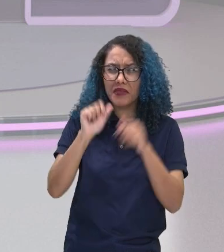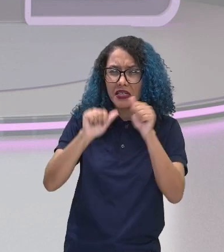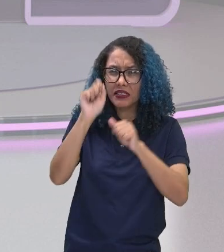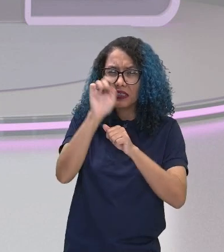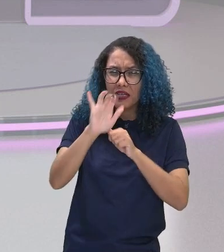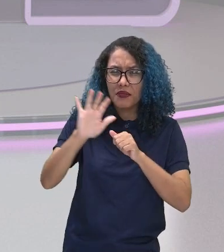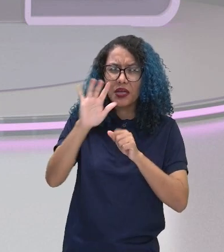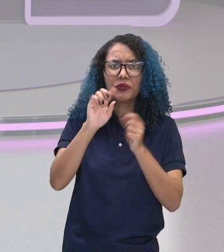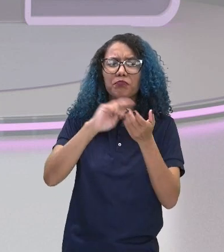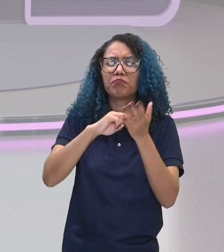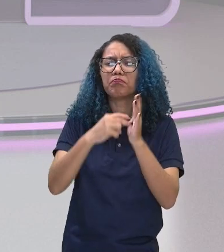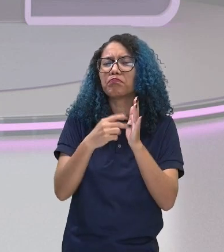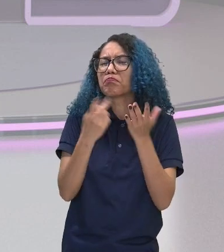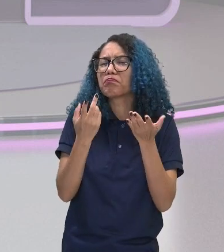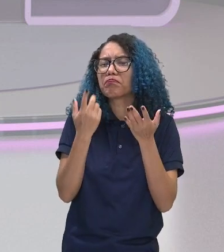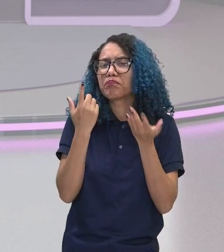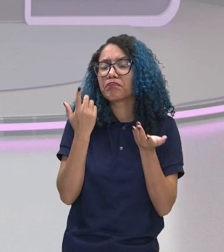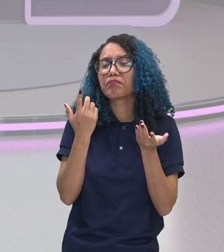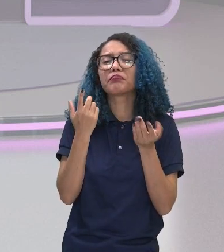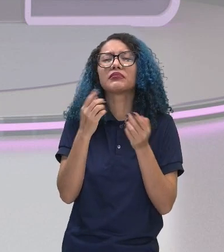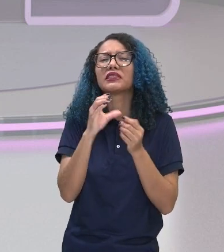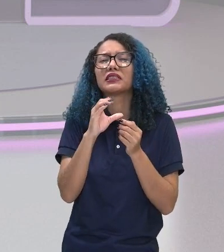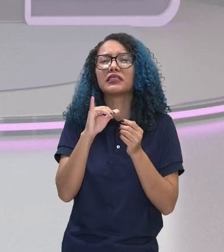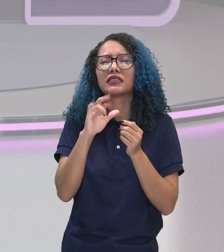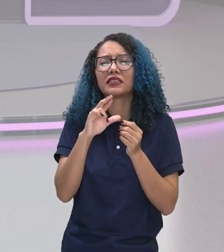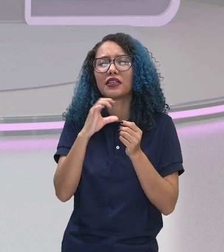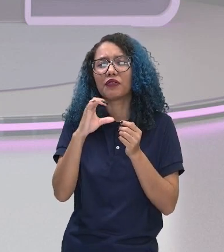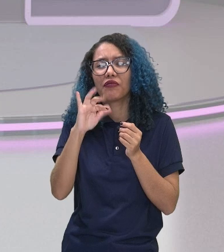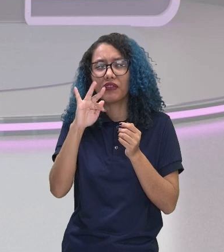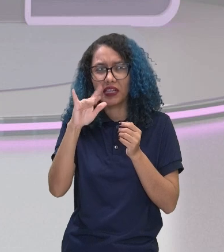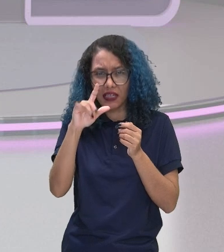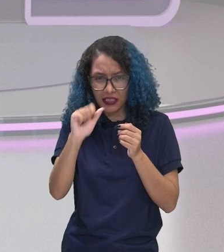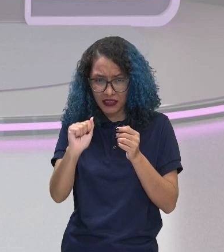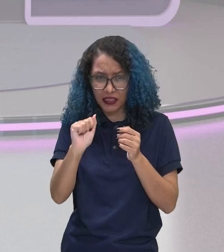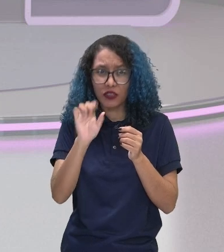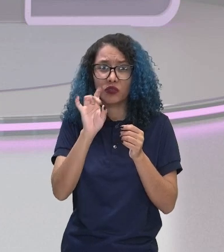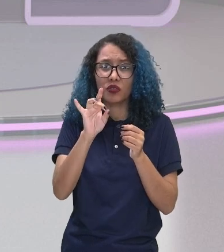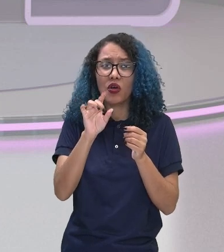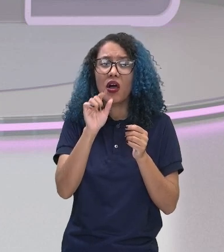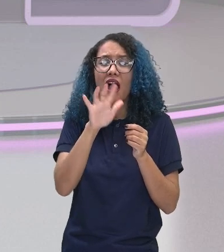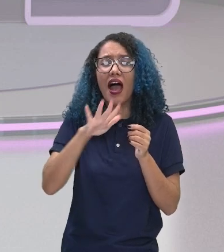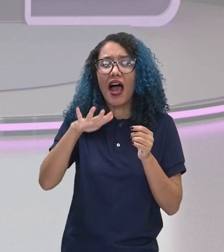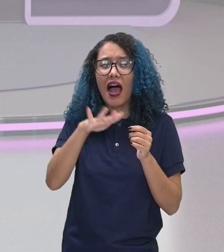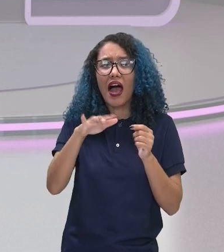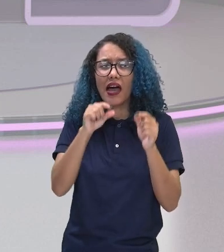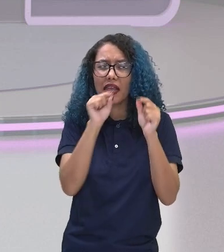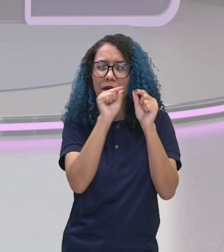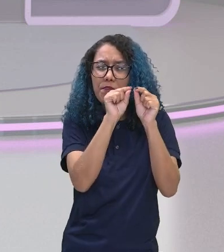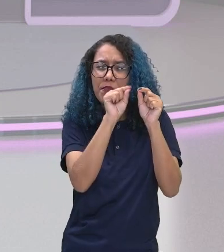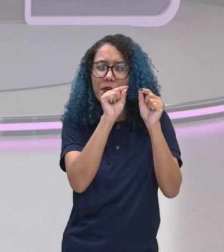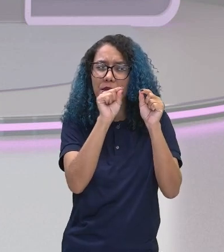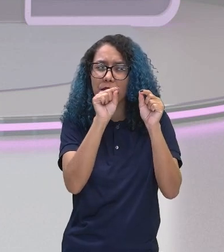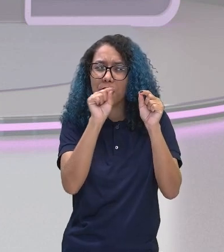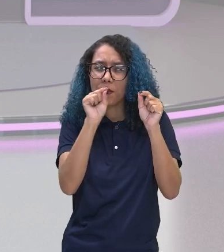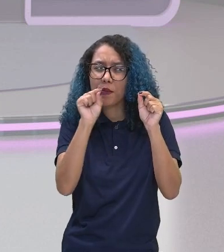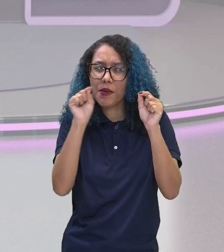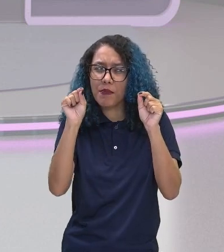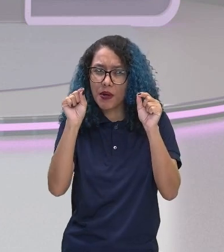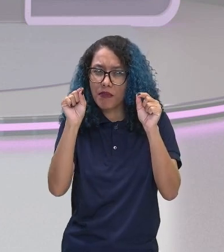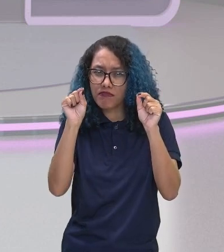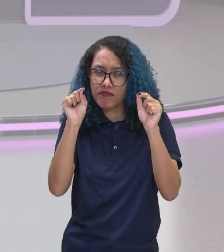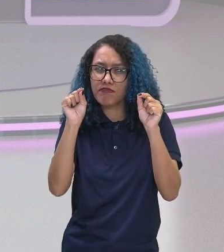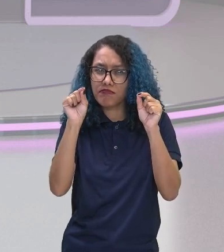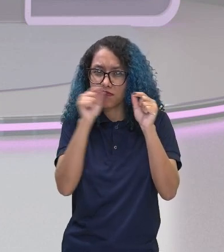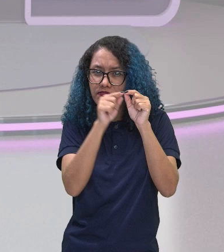então? Bom, meus queridos alunos, a circunferência é apenas essa parte pontilhada, né? Que fica em volta aí